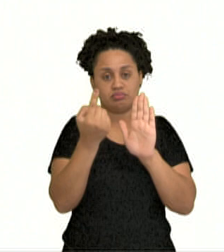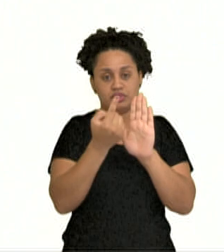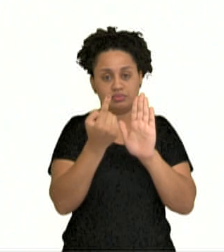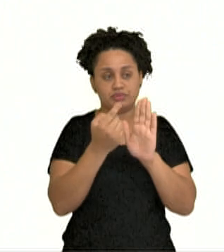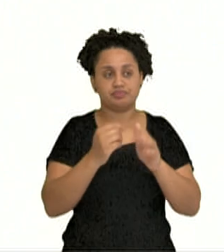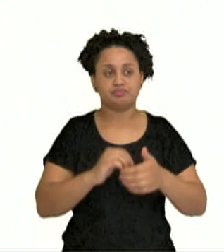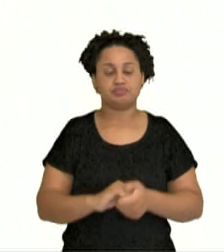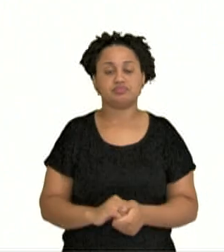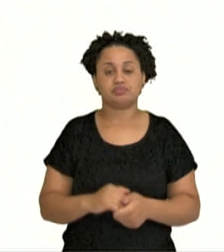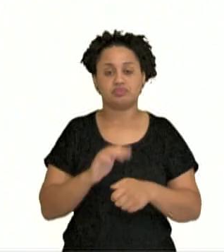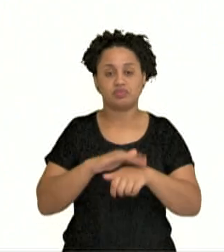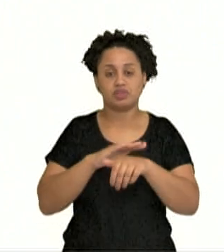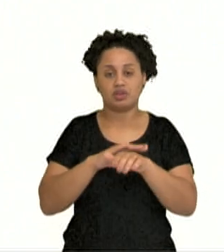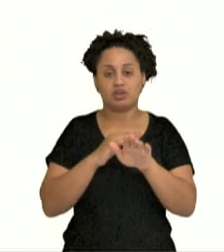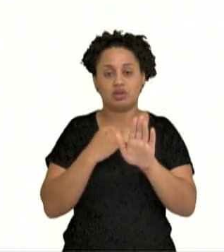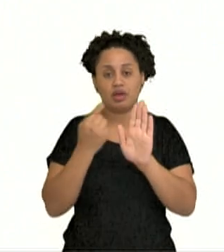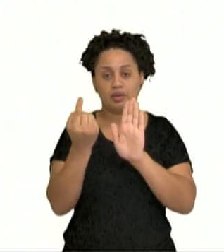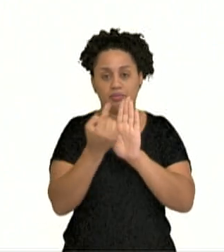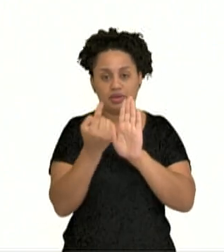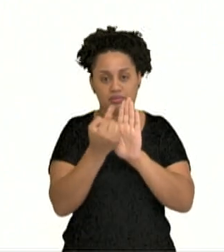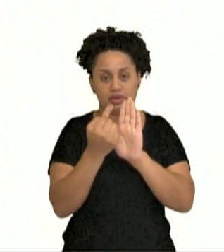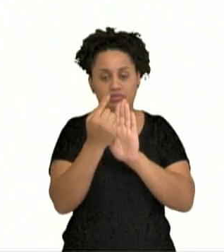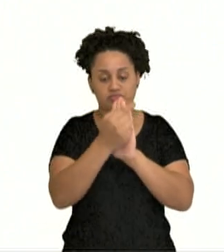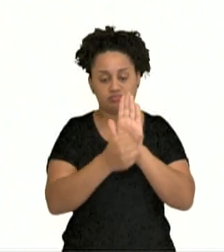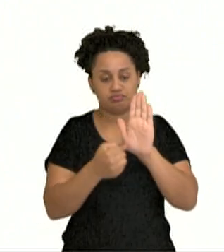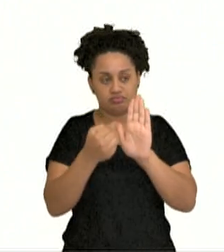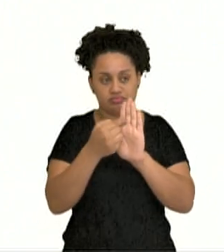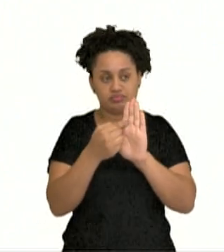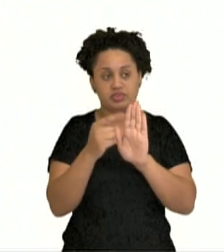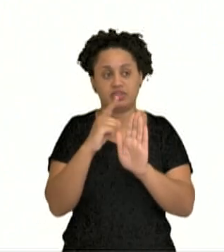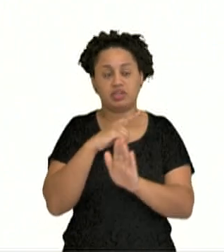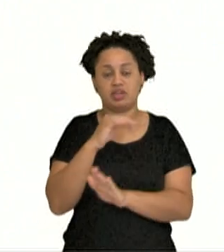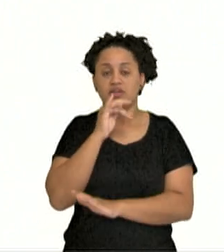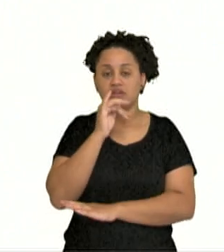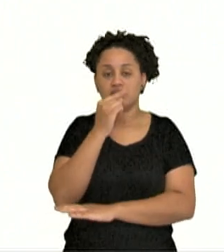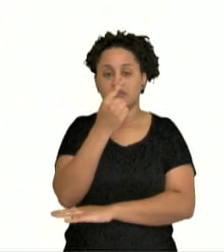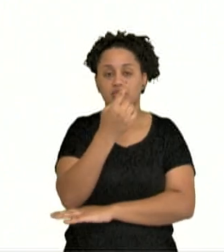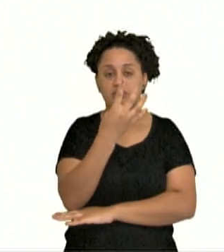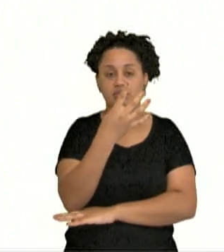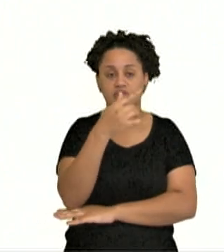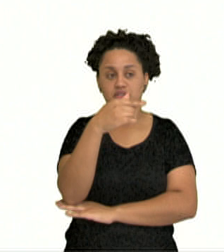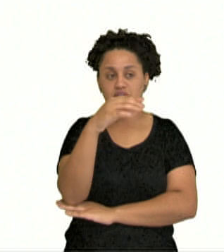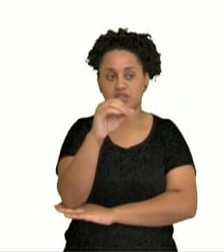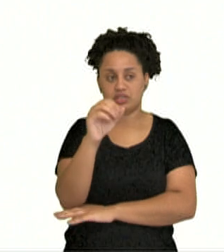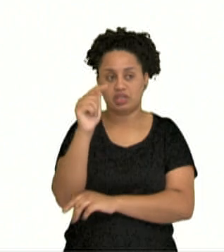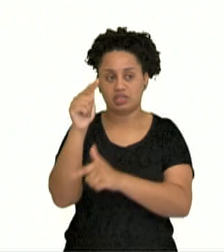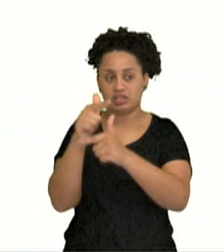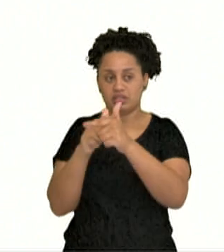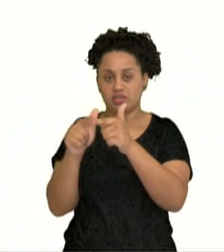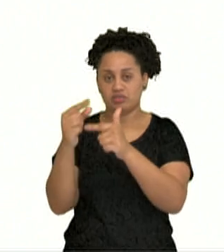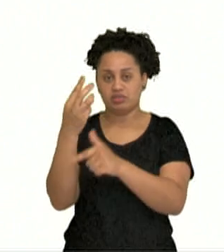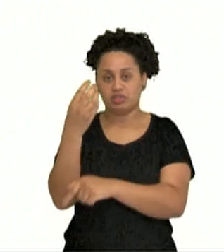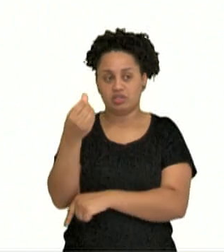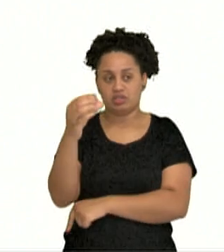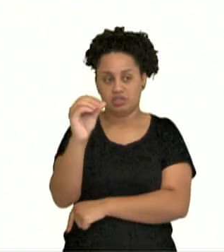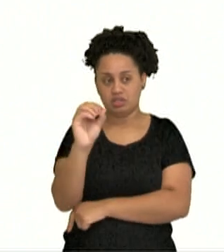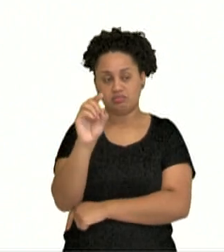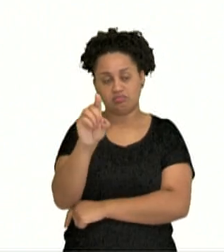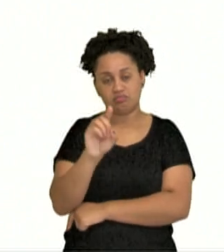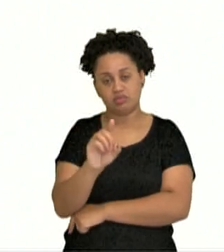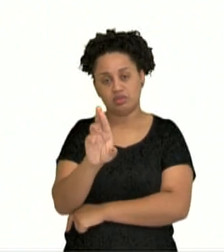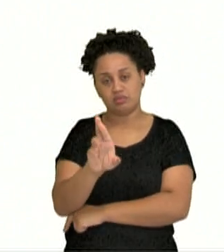fazer a redução ao primeiro quadrante, aqui nós temos um exemplo, né, do 1470 graus, dividiu por 4, então a sua